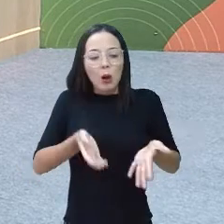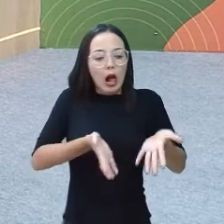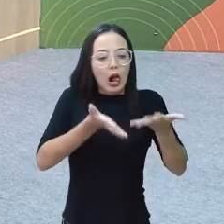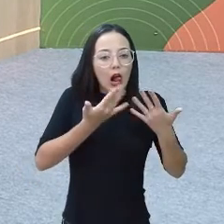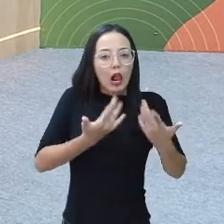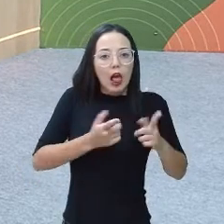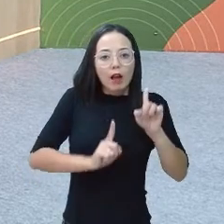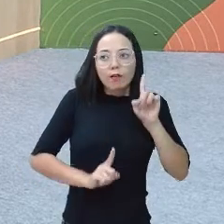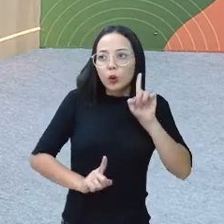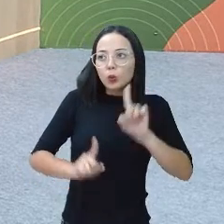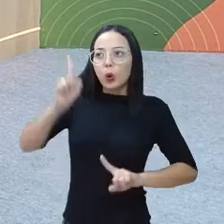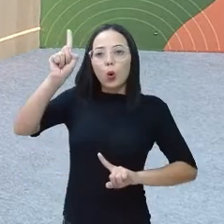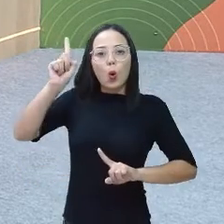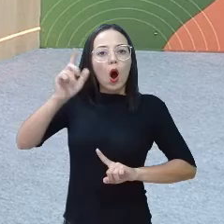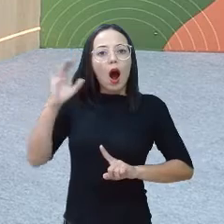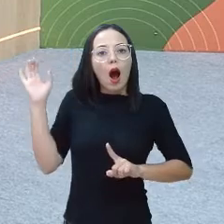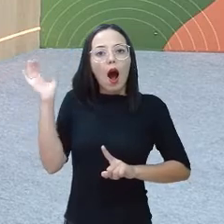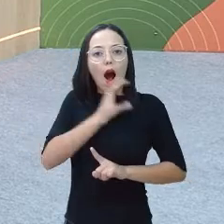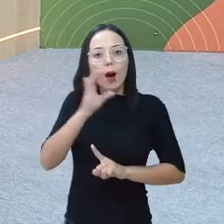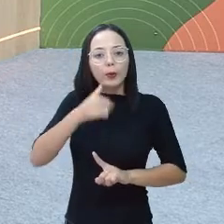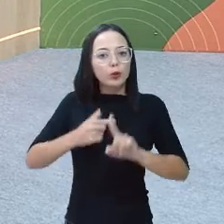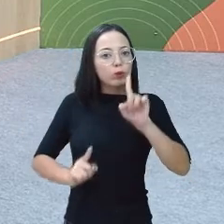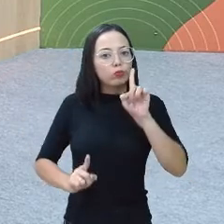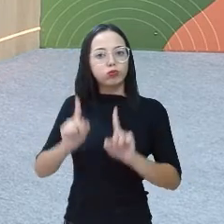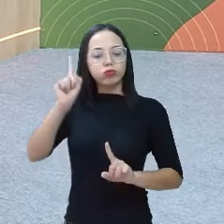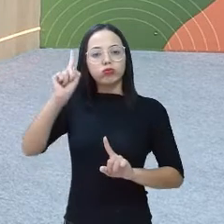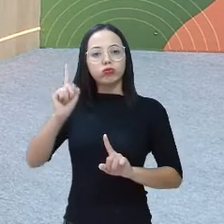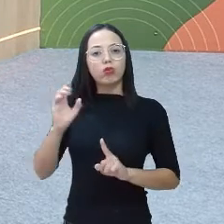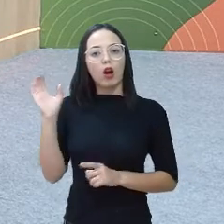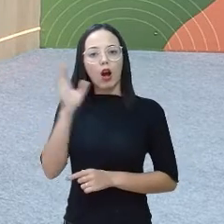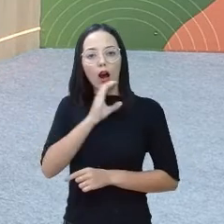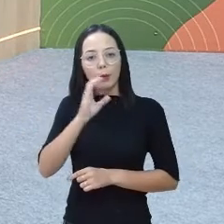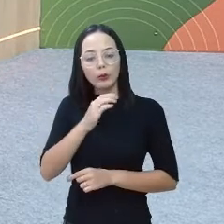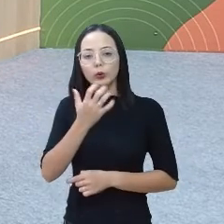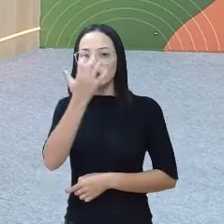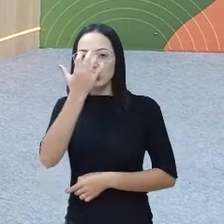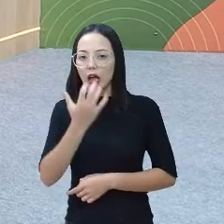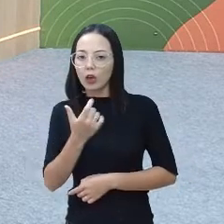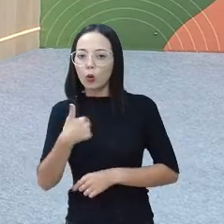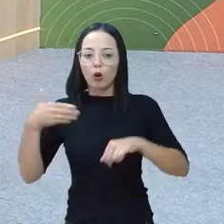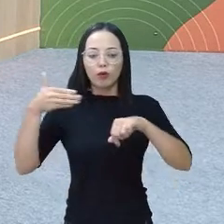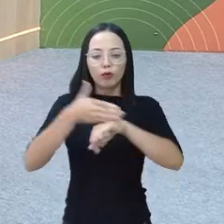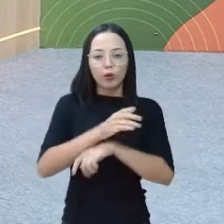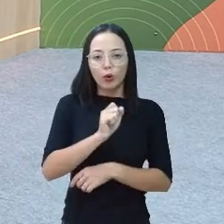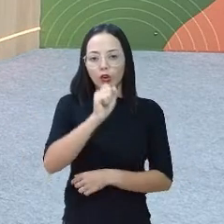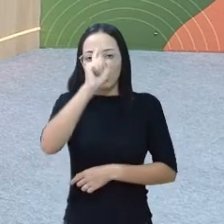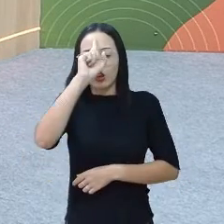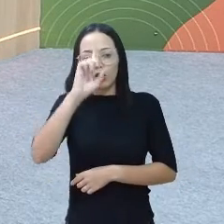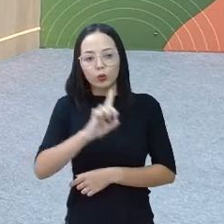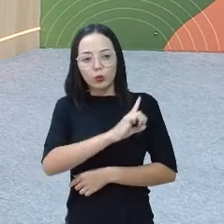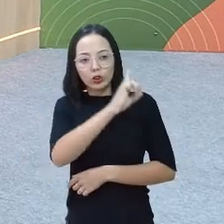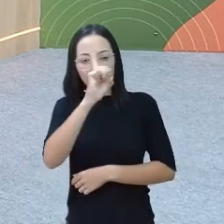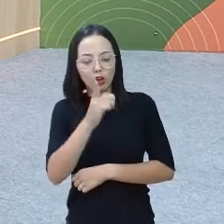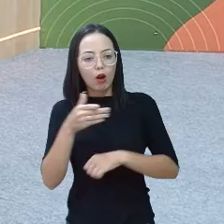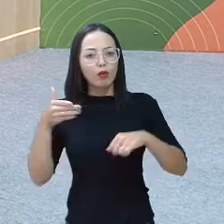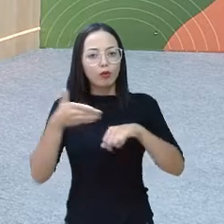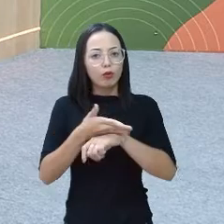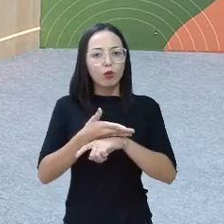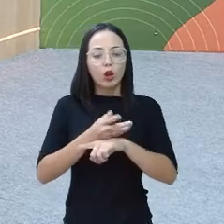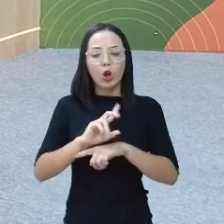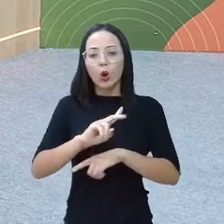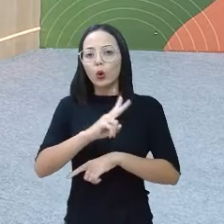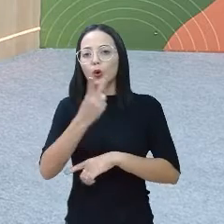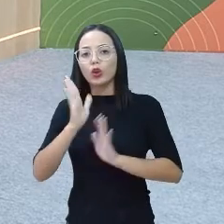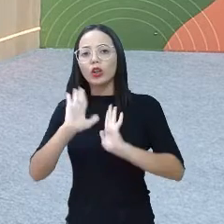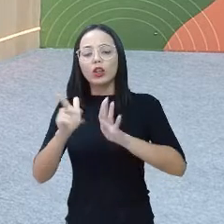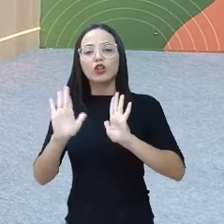para o caso grave é rapidinho, muito rápido, né? Eu fui internado num dia, 2 dias depois